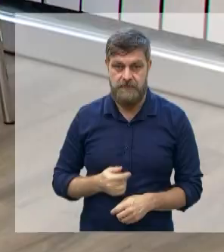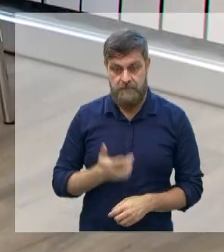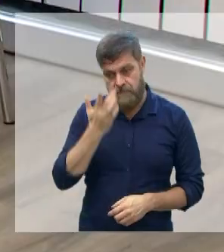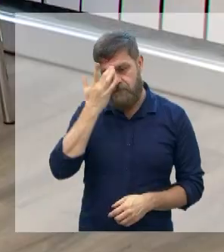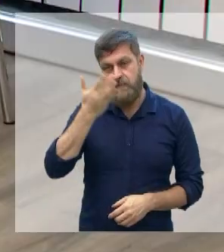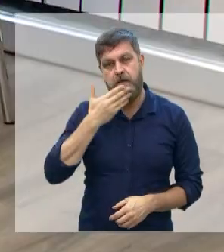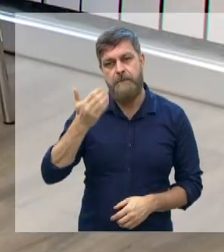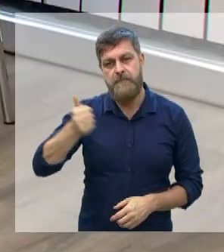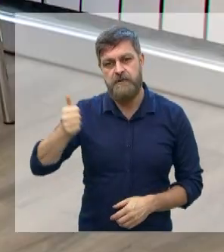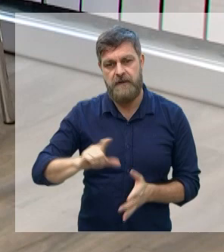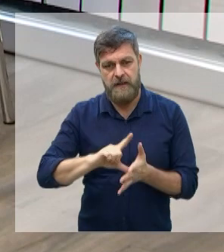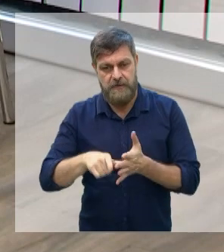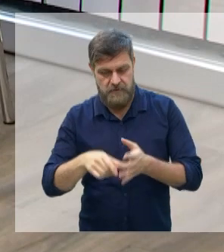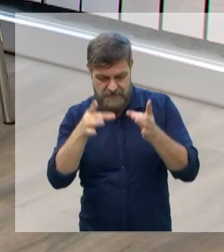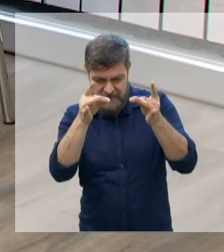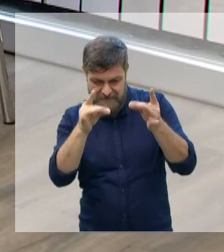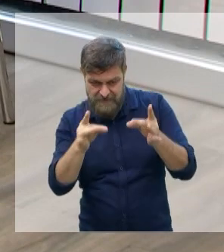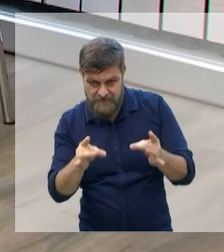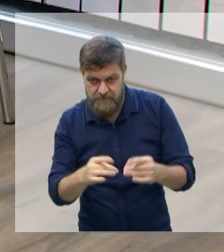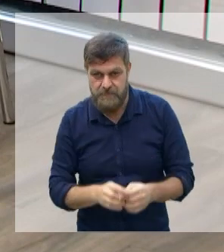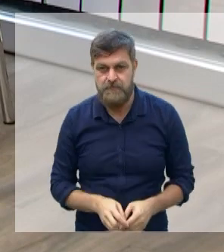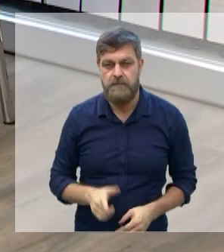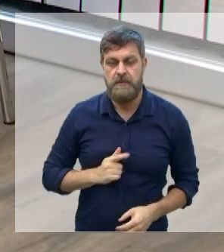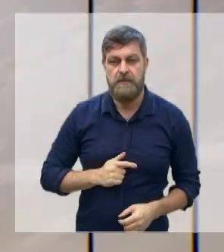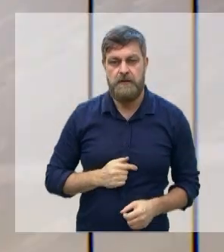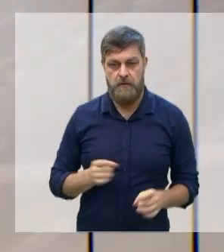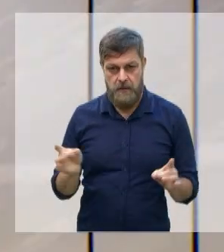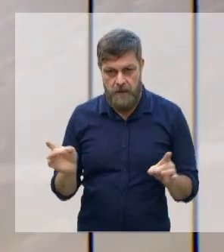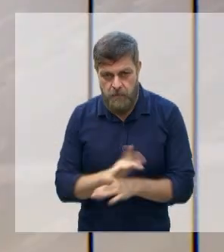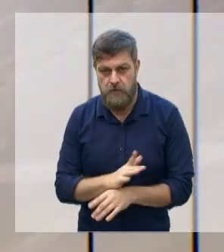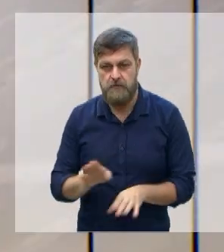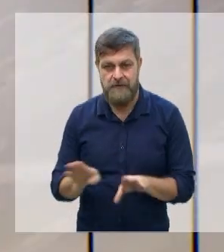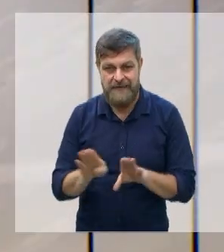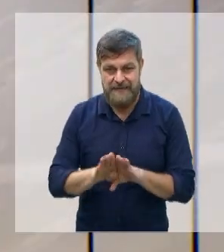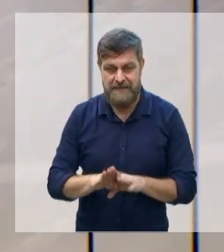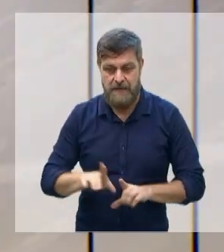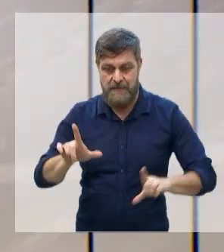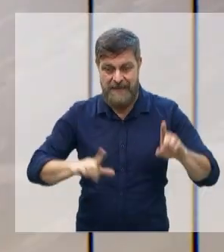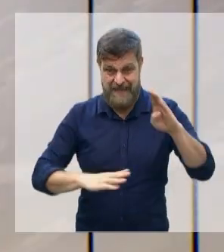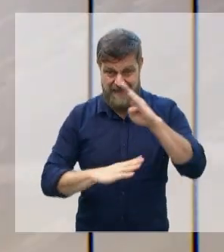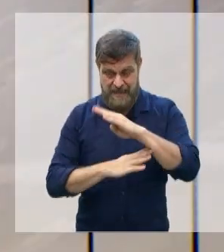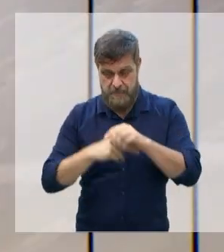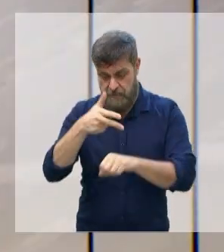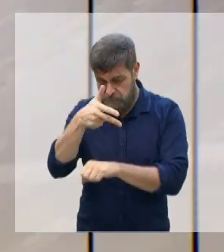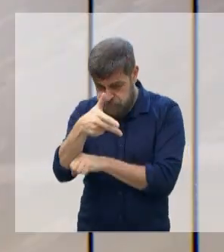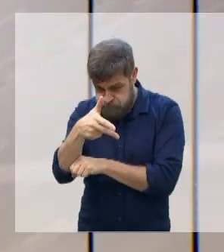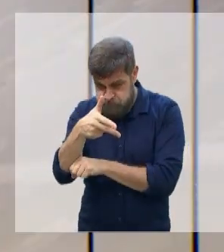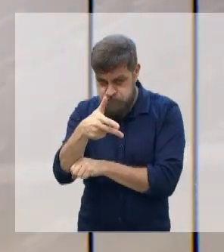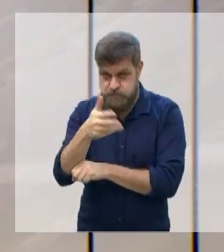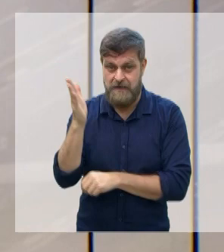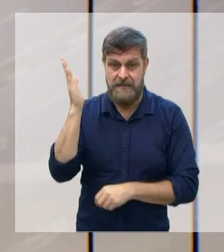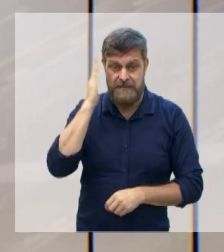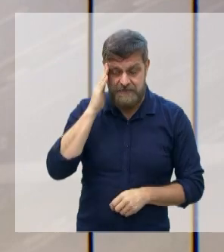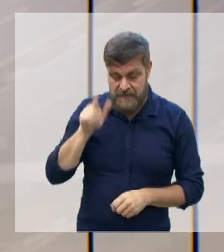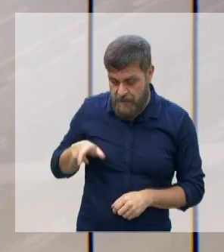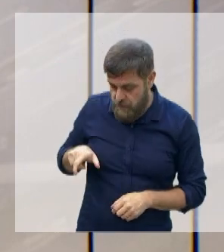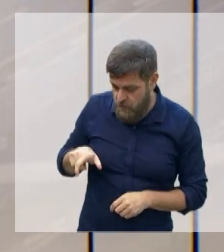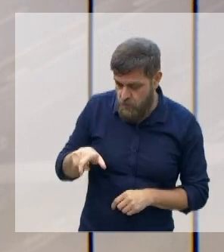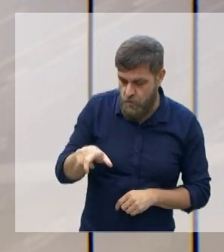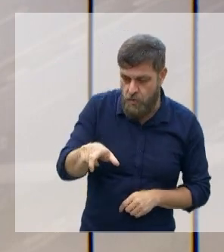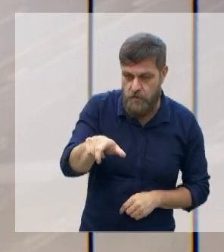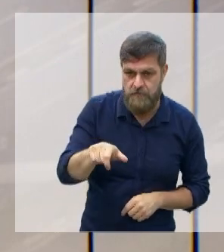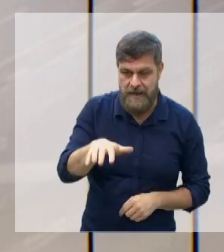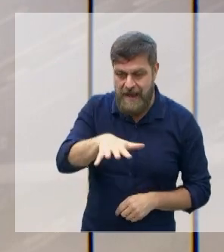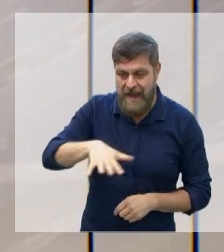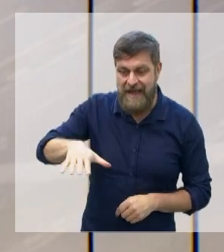muito daqui a pouco você vai detalhar nesses trechos de entrega inclusive a câmara tem acompanhado alguns trechos lá no